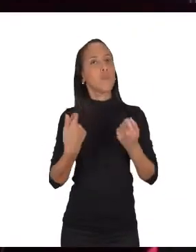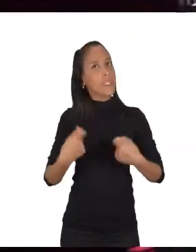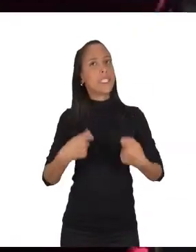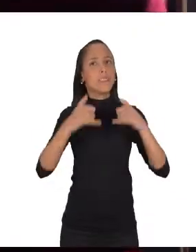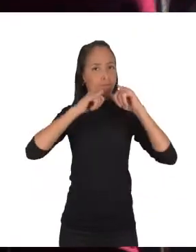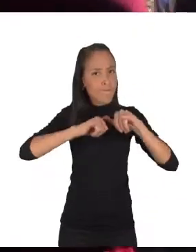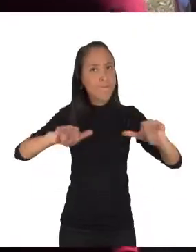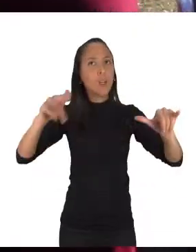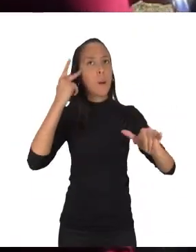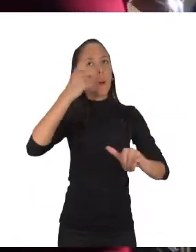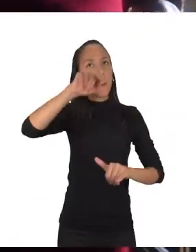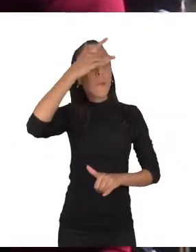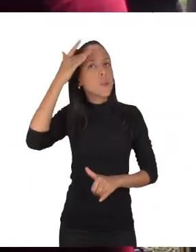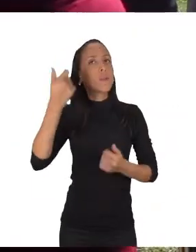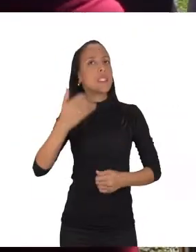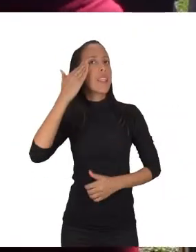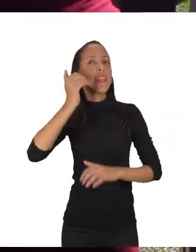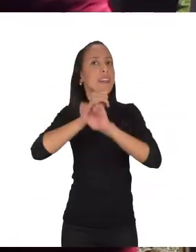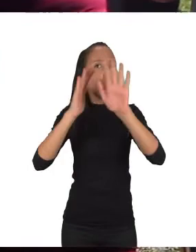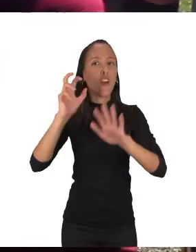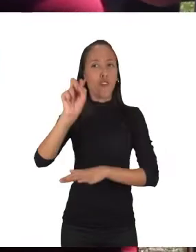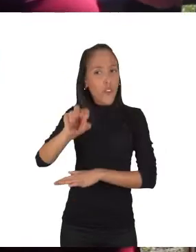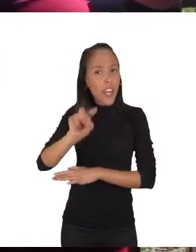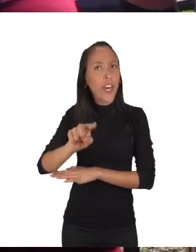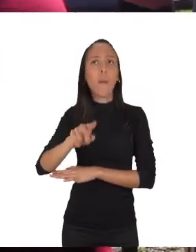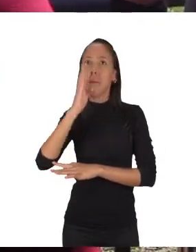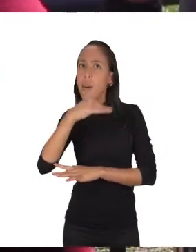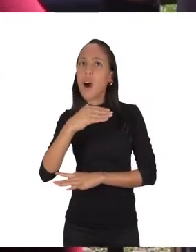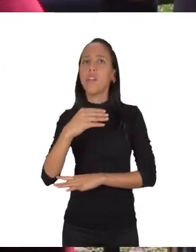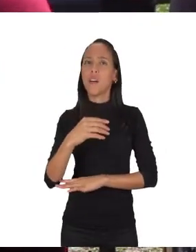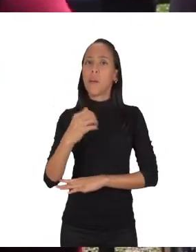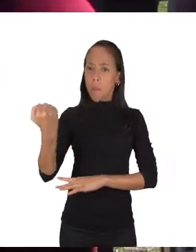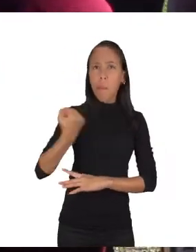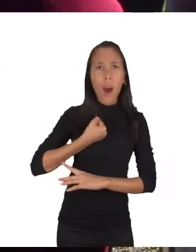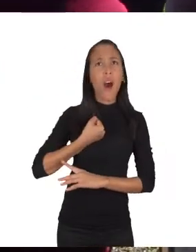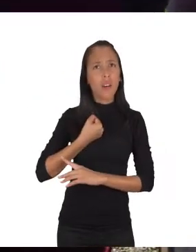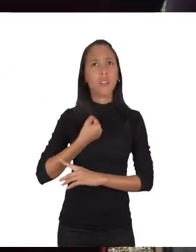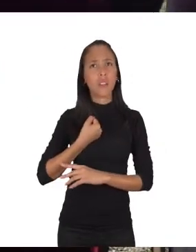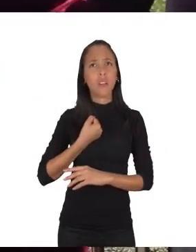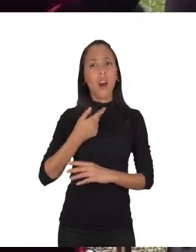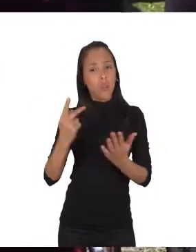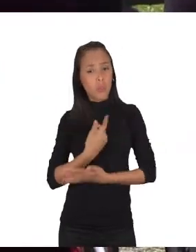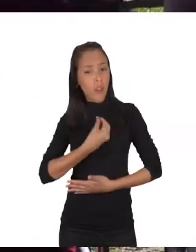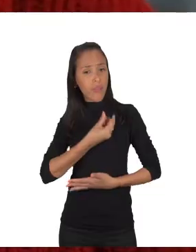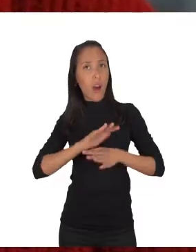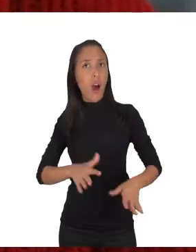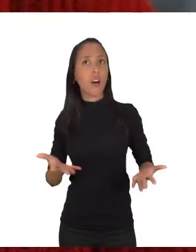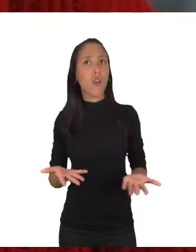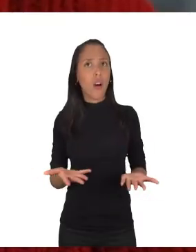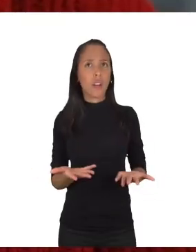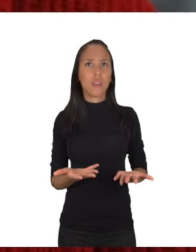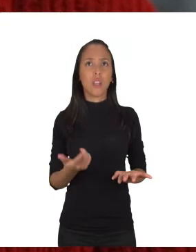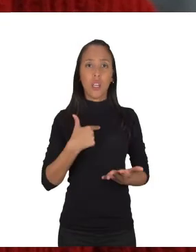as pessoas entenderem, veneno faz mal, veneno mata, e se não mata, fica nesse jeito que eu estou vivendo. Então, é uma coisa assim que esse laudo